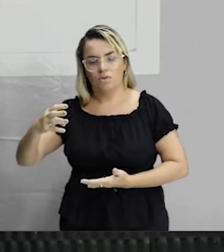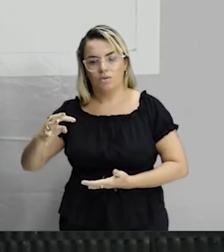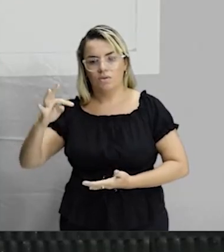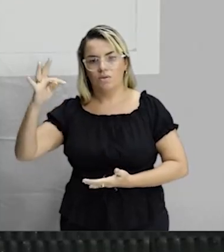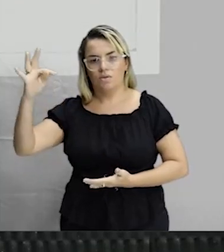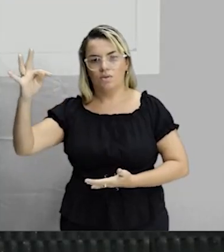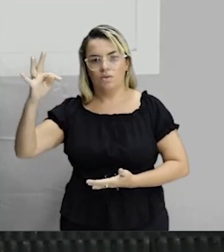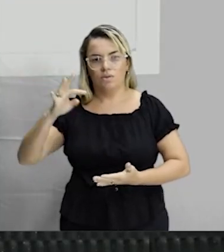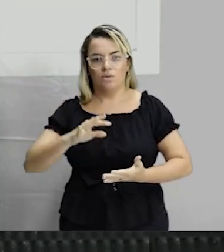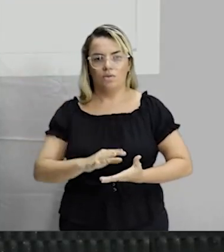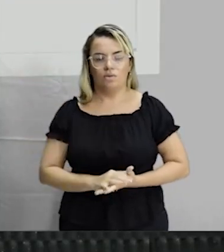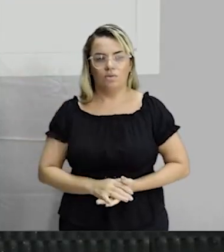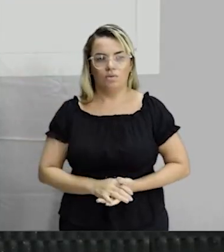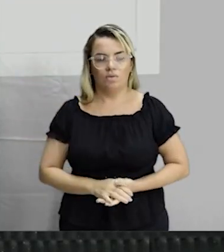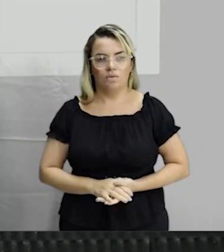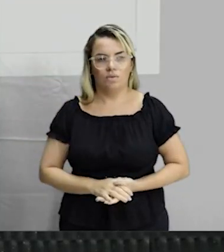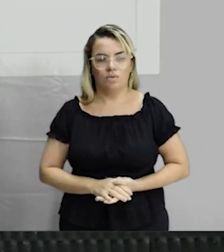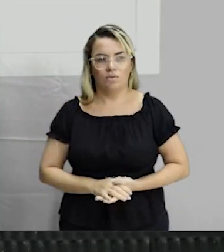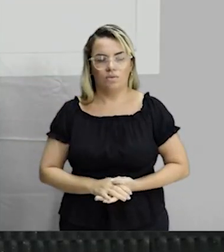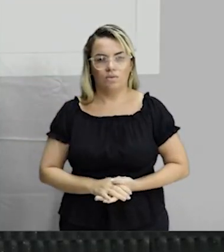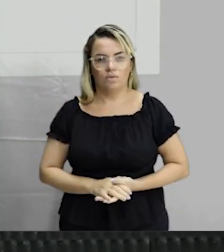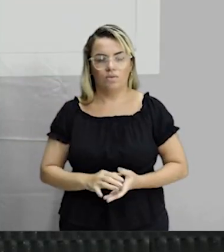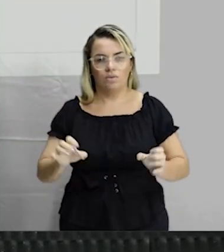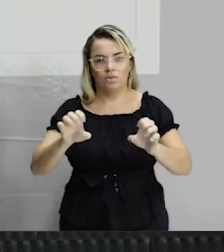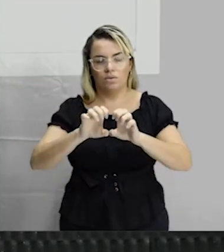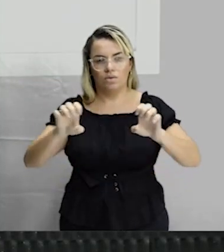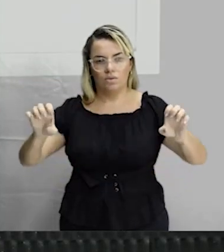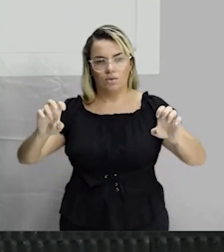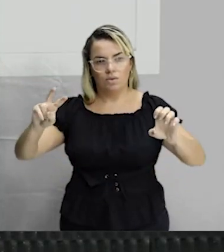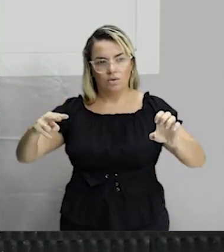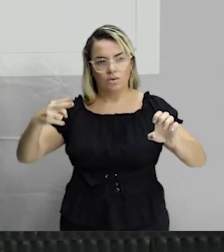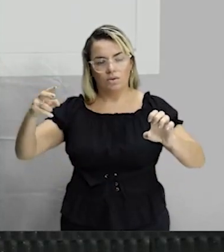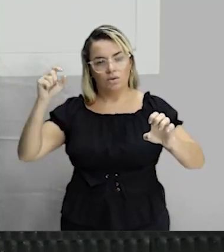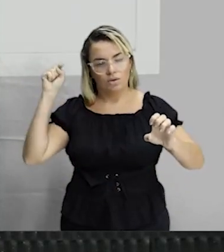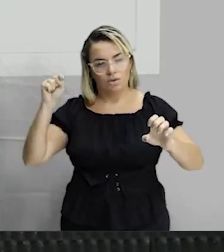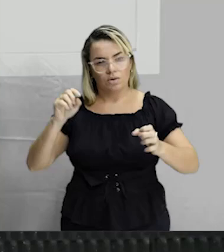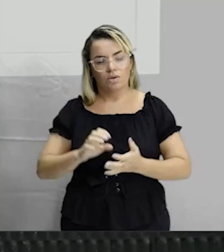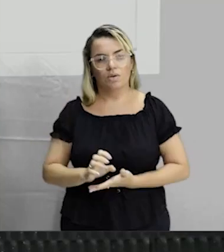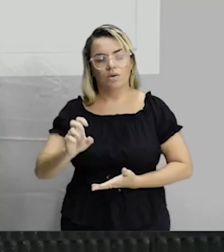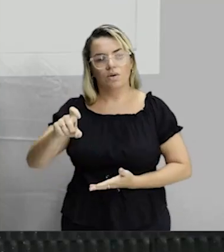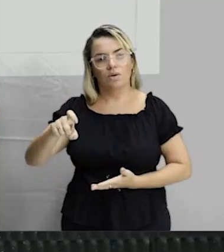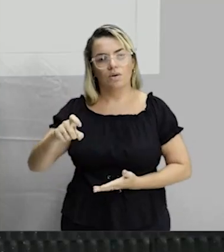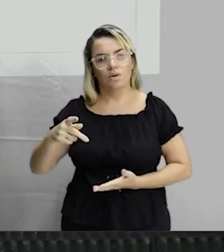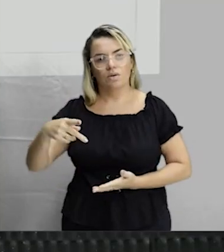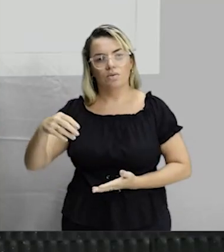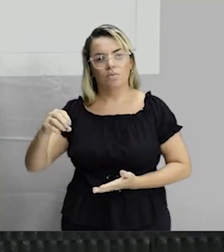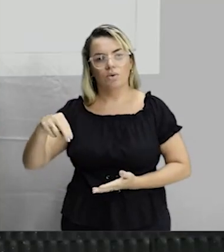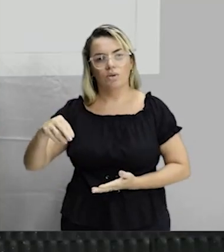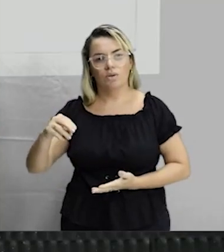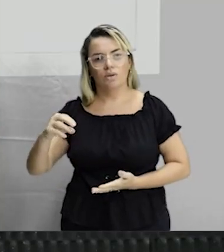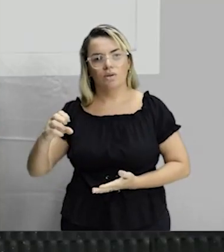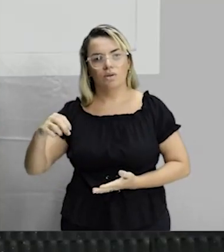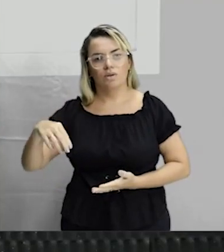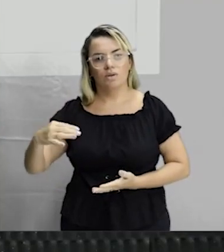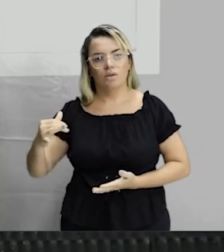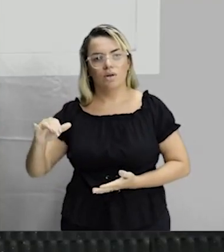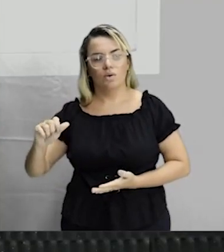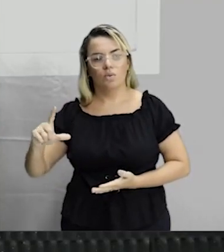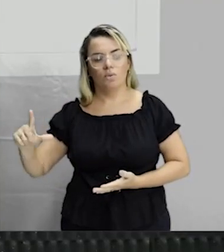T. Isso vai virar uma equação exponencial, né? Por que vai virar uma equação